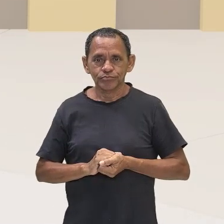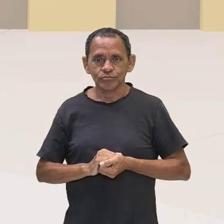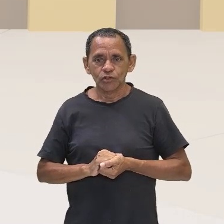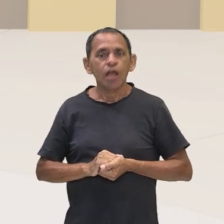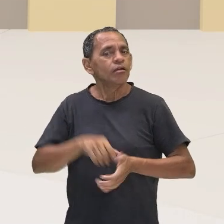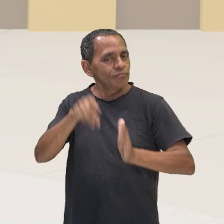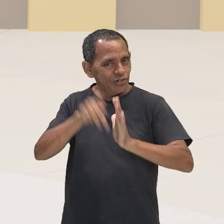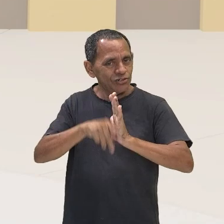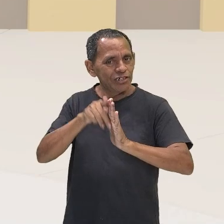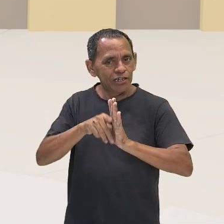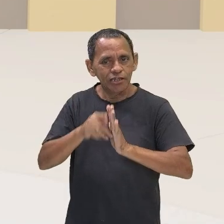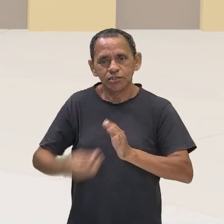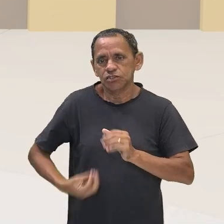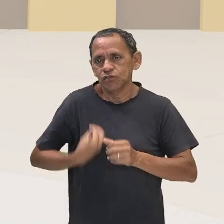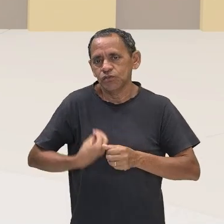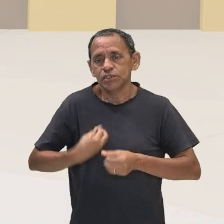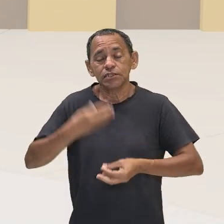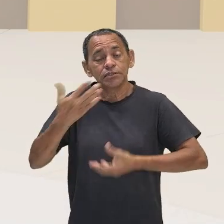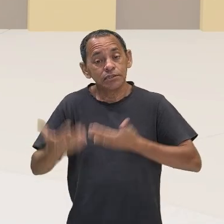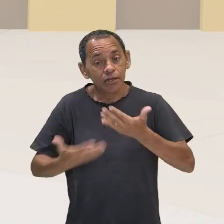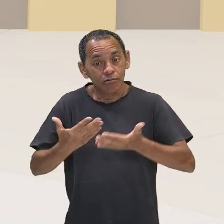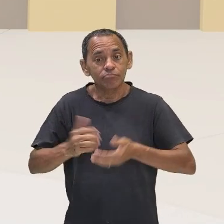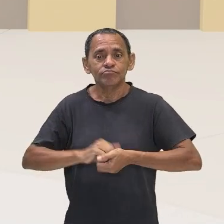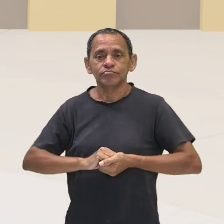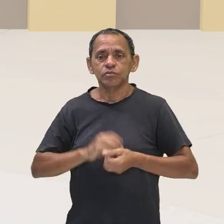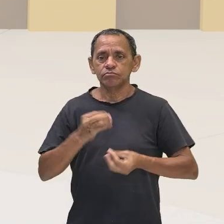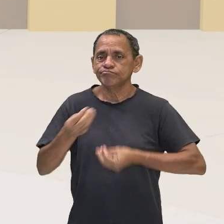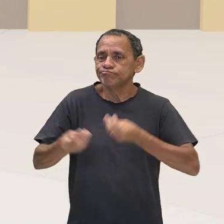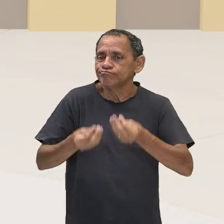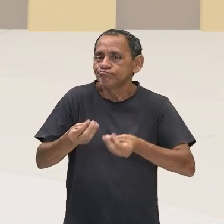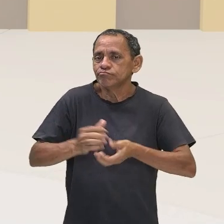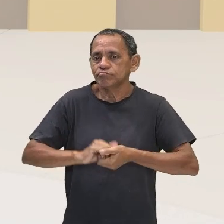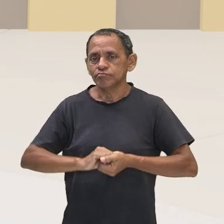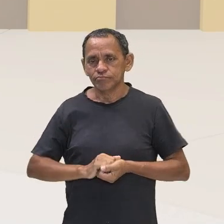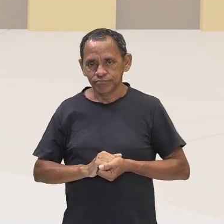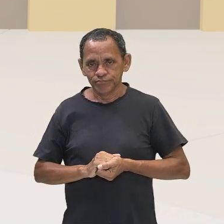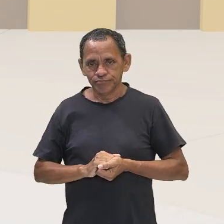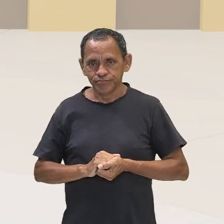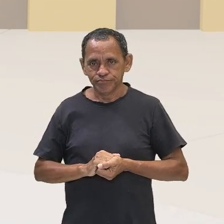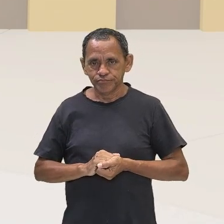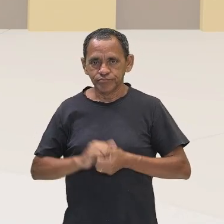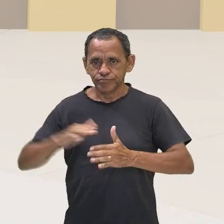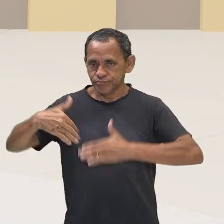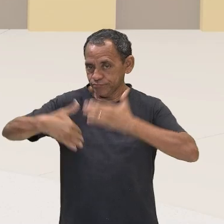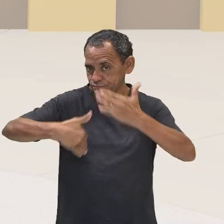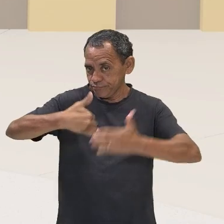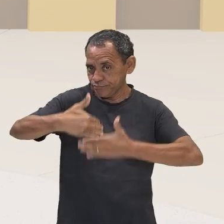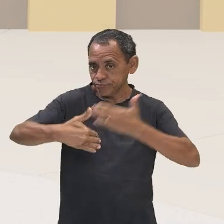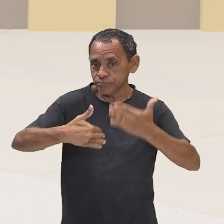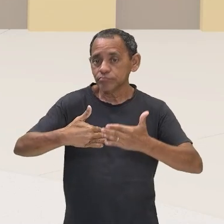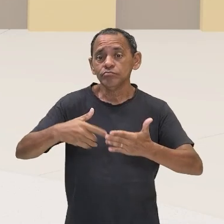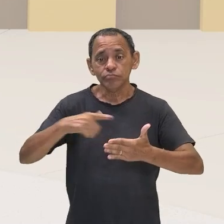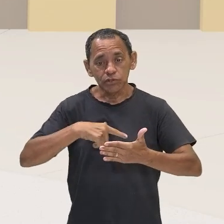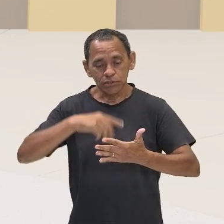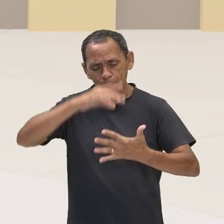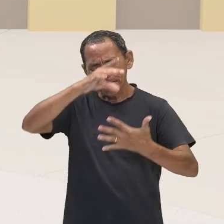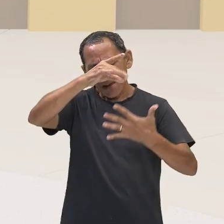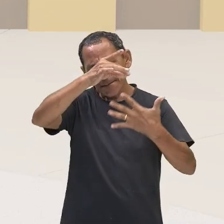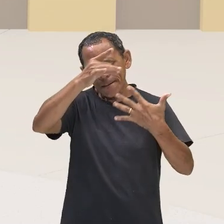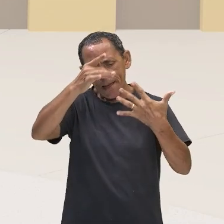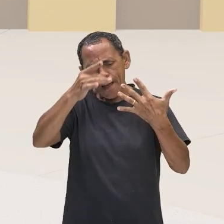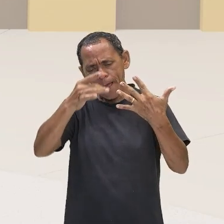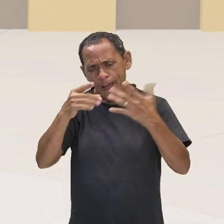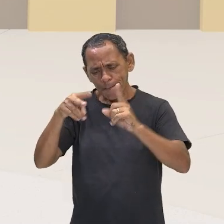de vida, né? Então, a construção de um projeto de vida, ela envolve diversos aspectos. Ela